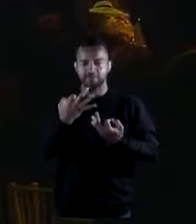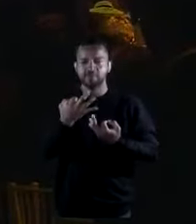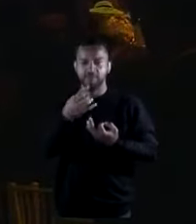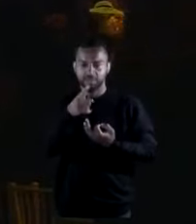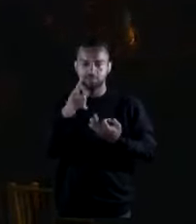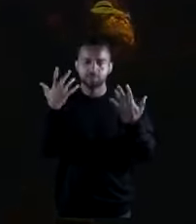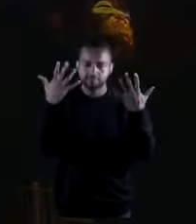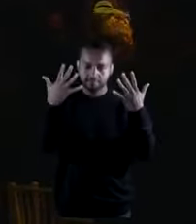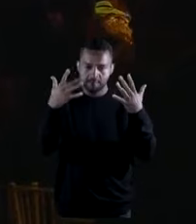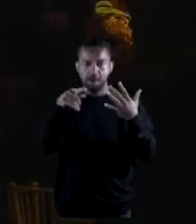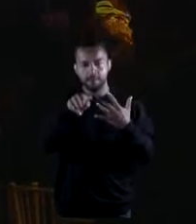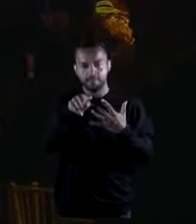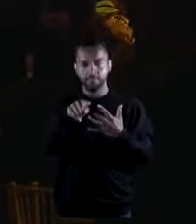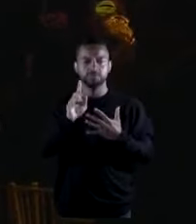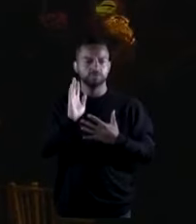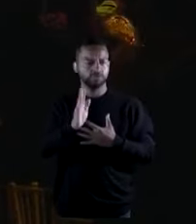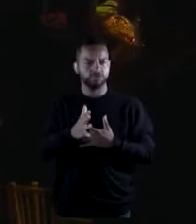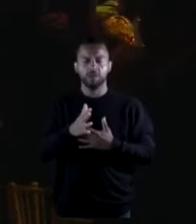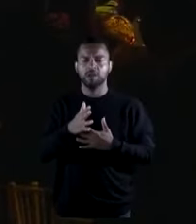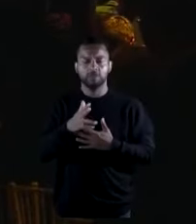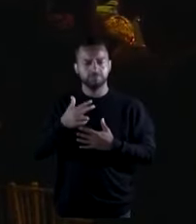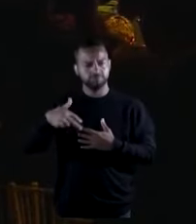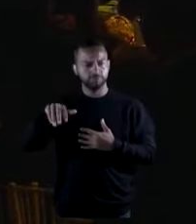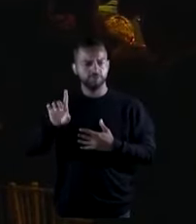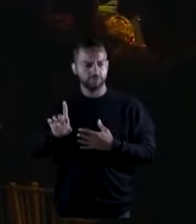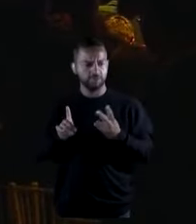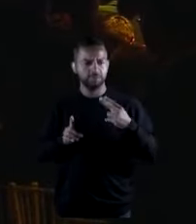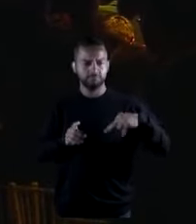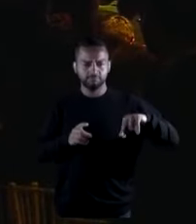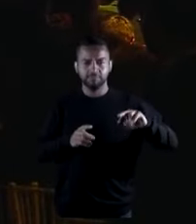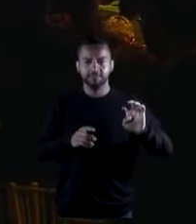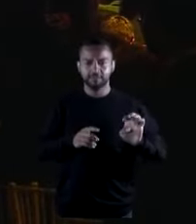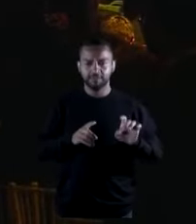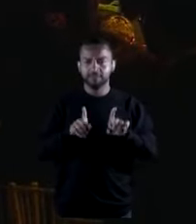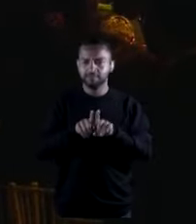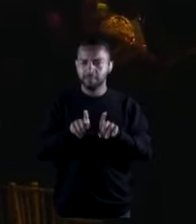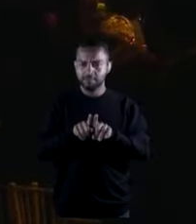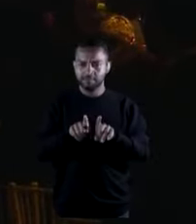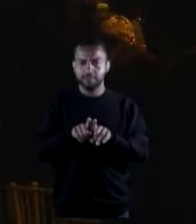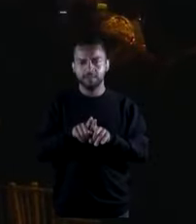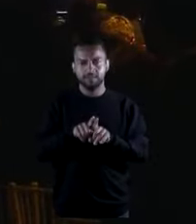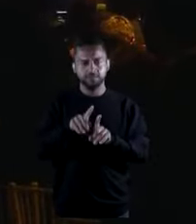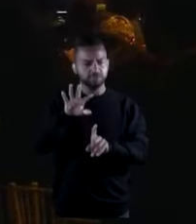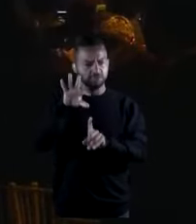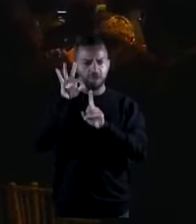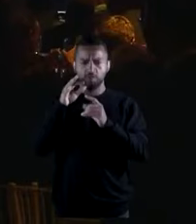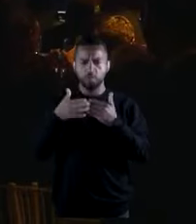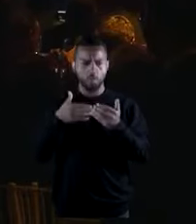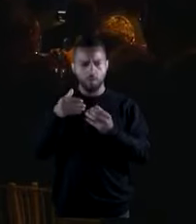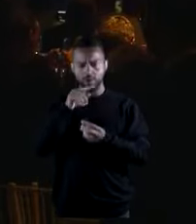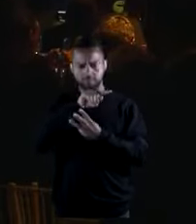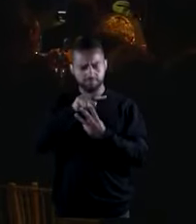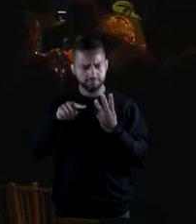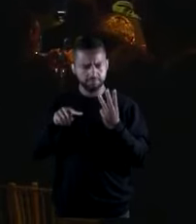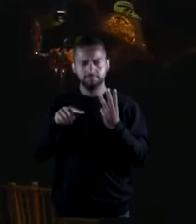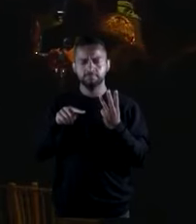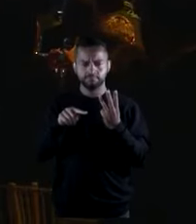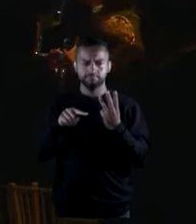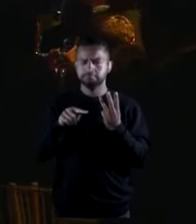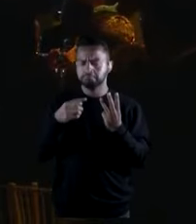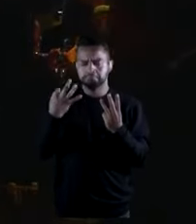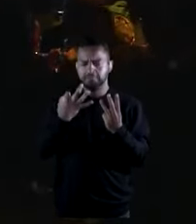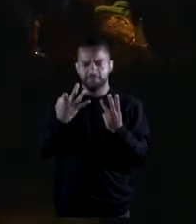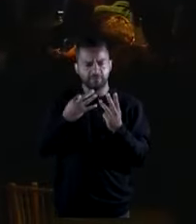de parabéns, né? Nas duas laterais, né? É, e é claro, os três indicados, né? Qualquer um que fosse para a seleção ali do campeonato,